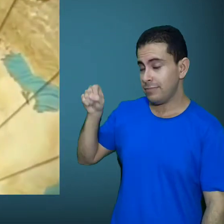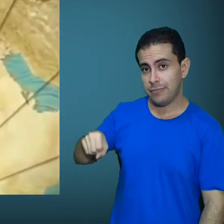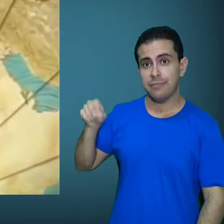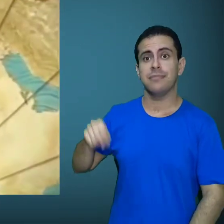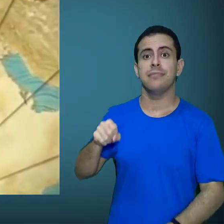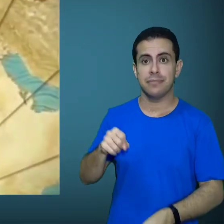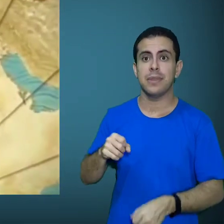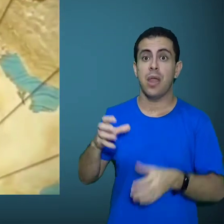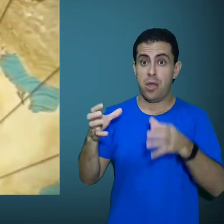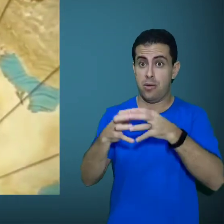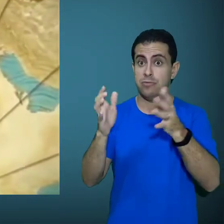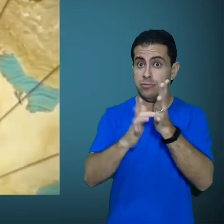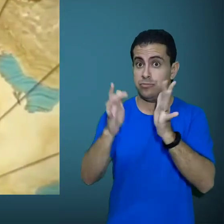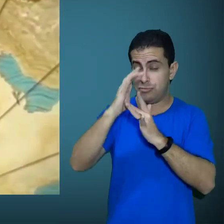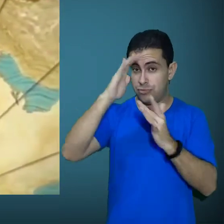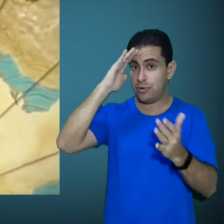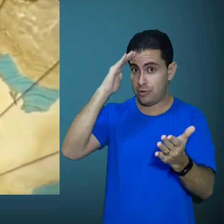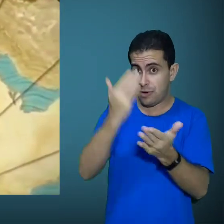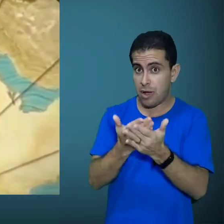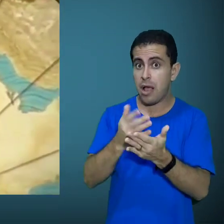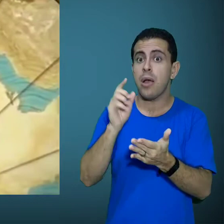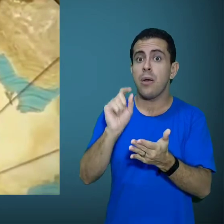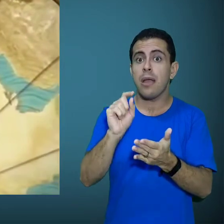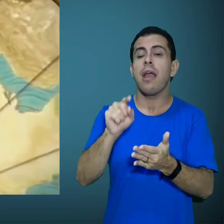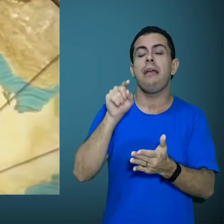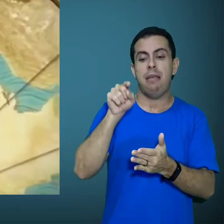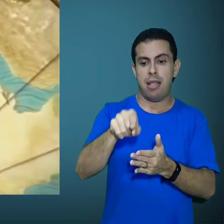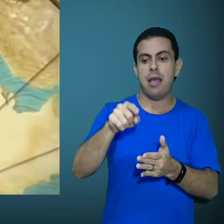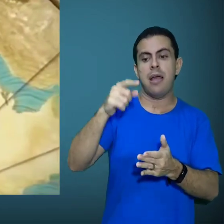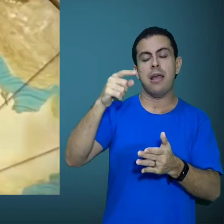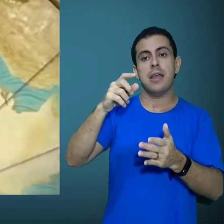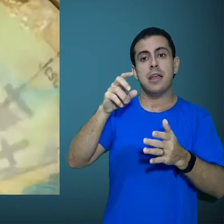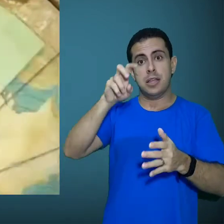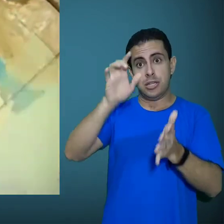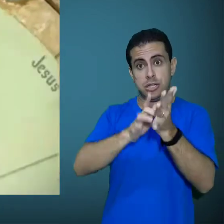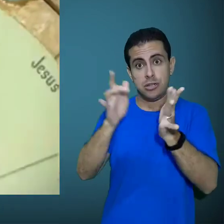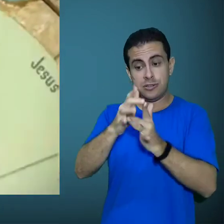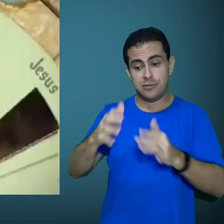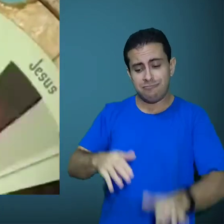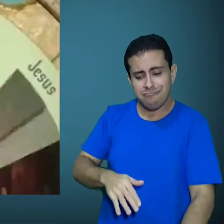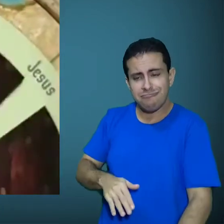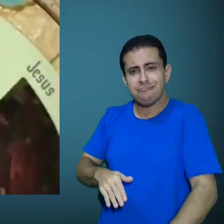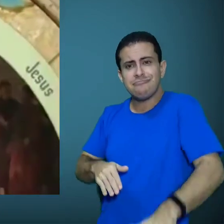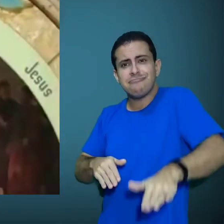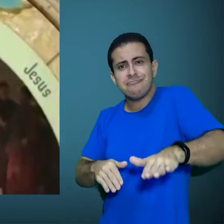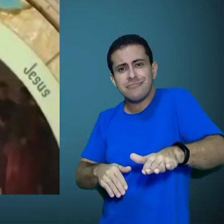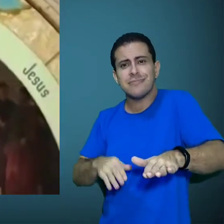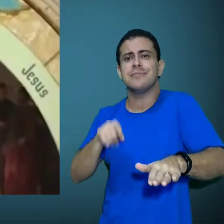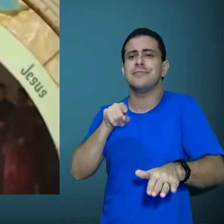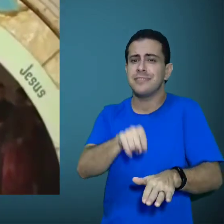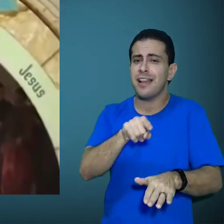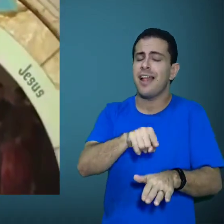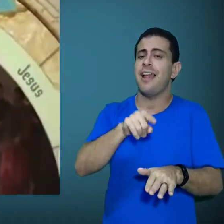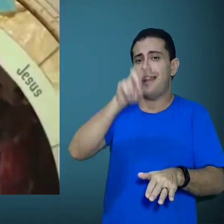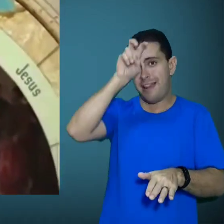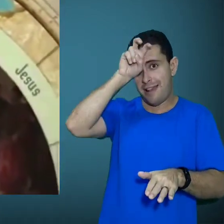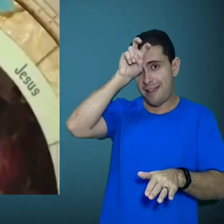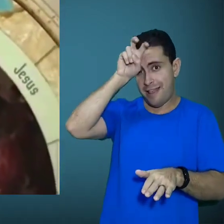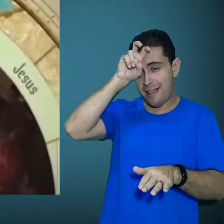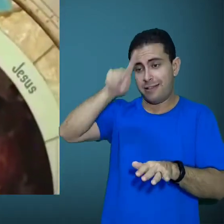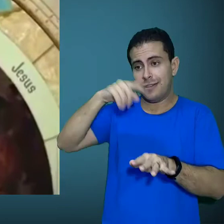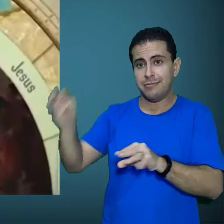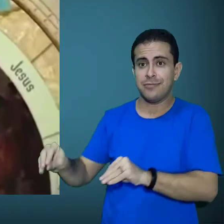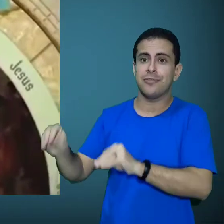aí. Os cristãos acreditam que Jesus passou a infância no Egito e anos depois voltou à Judéia para pregar que o amor e a tolerância